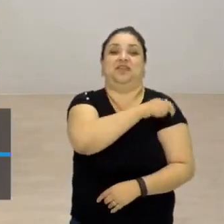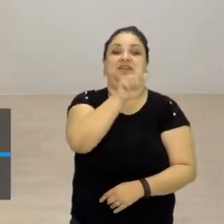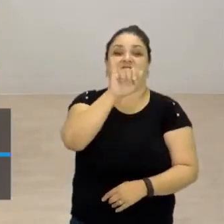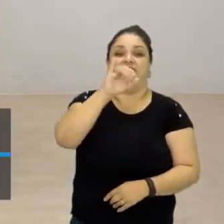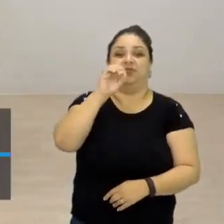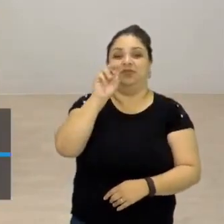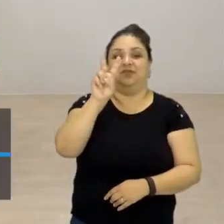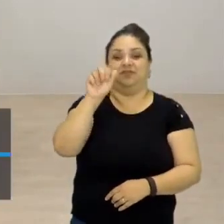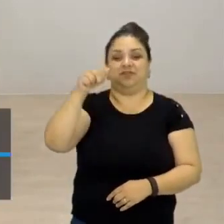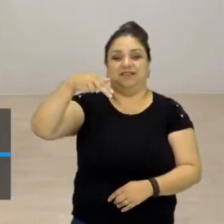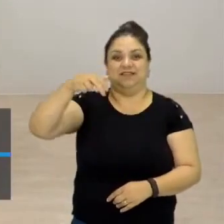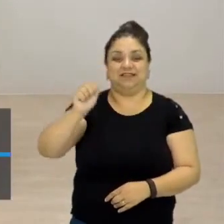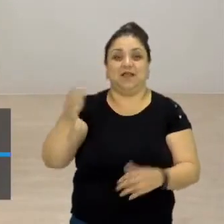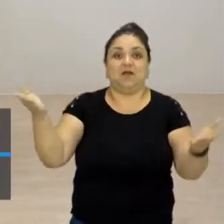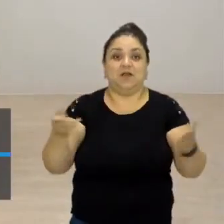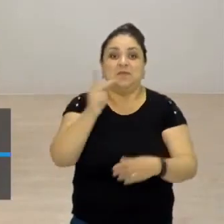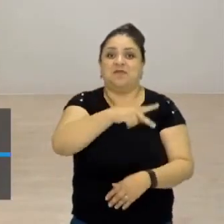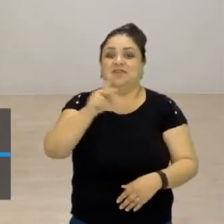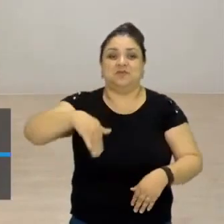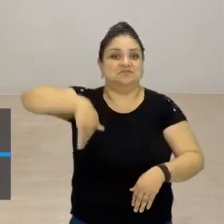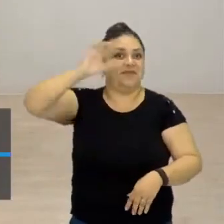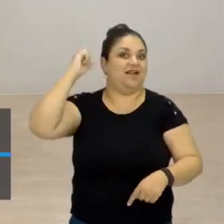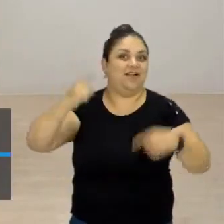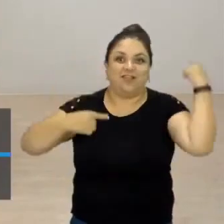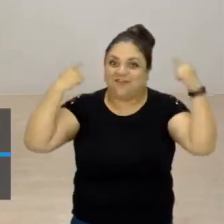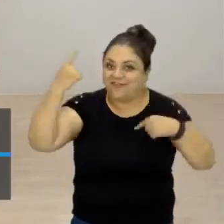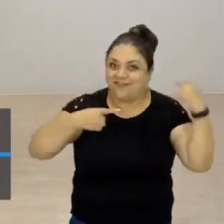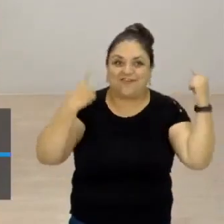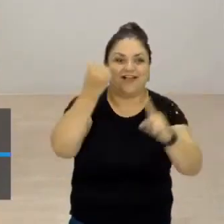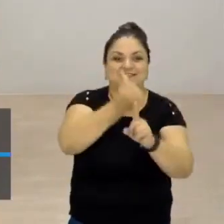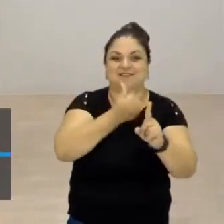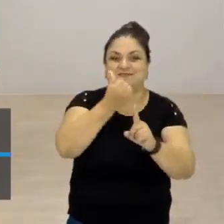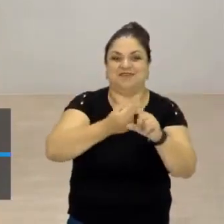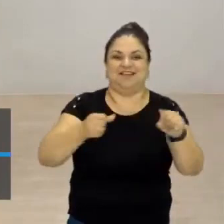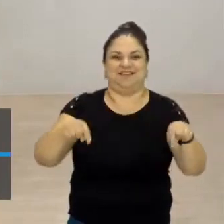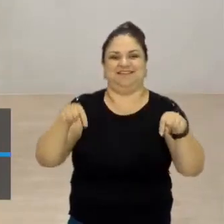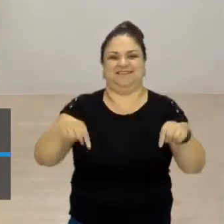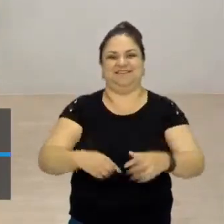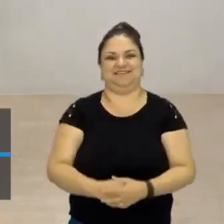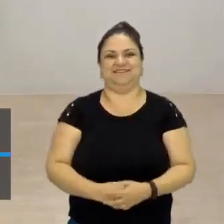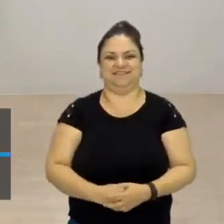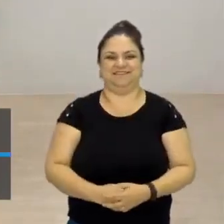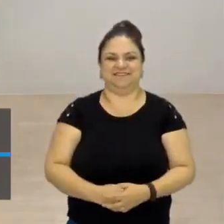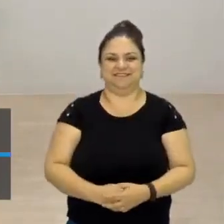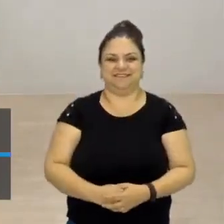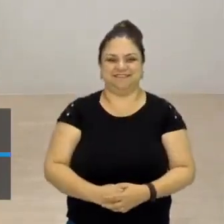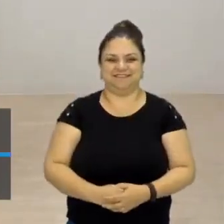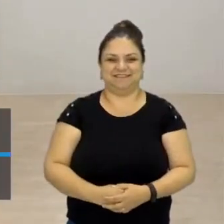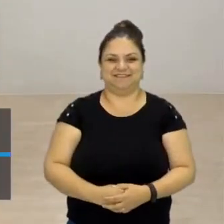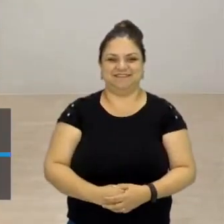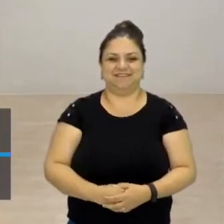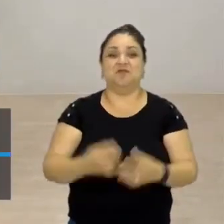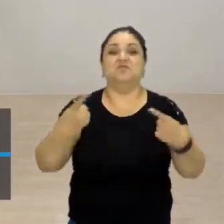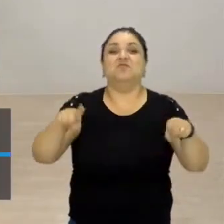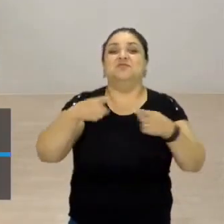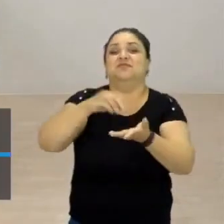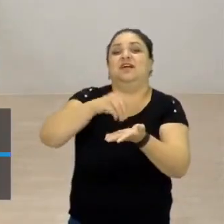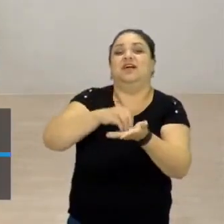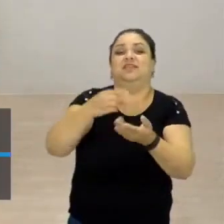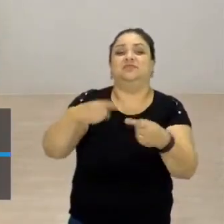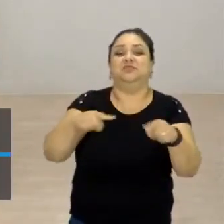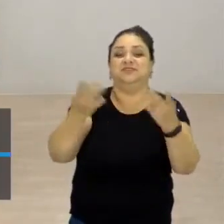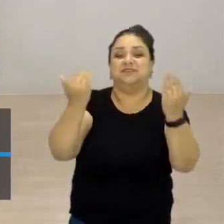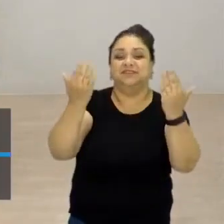lá, agora as professoras mais doidas do CMSP. É isso. Olha lá, olha lá. Só falta a música, falta a música, solta a música, solta a música.